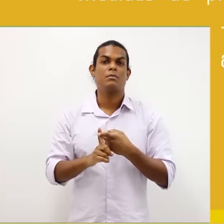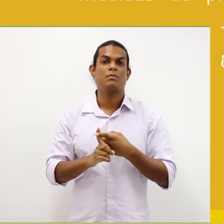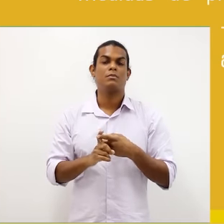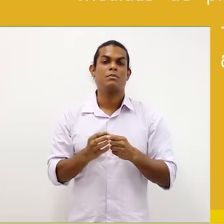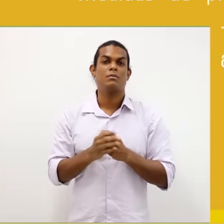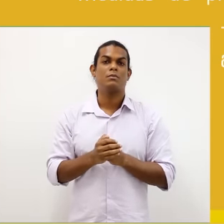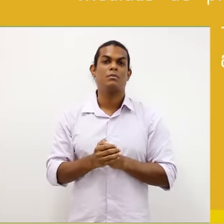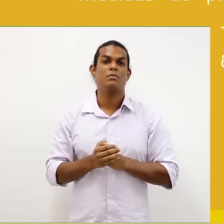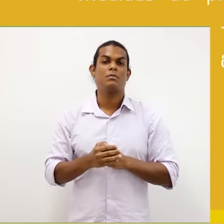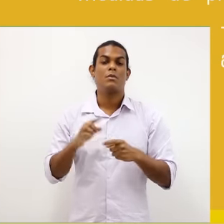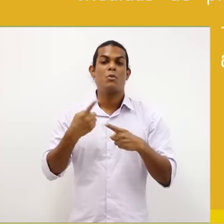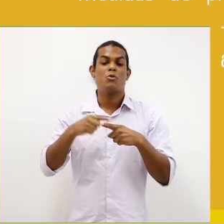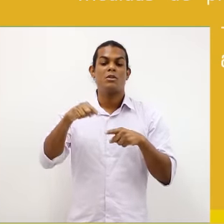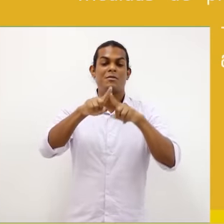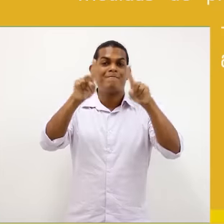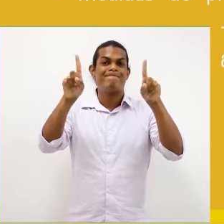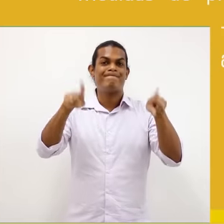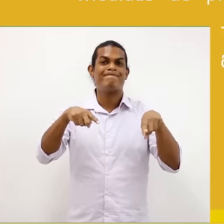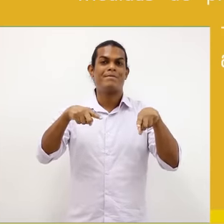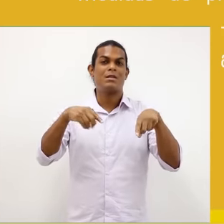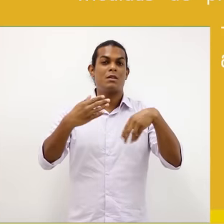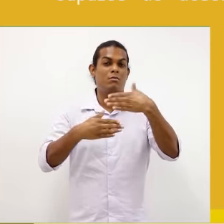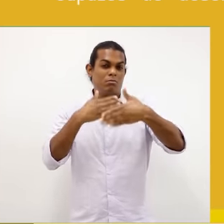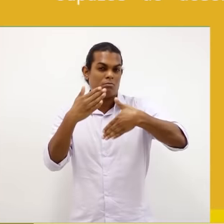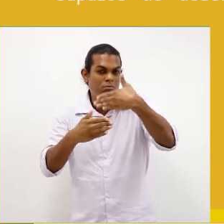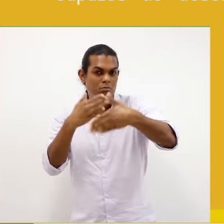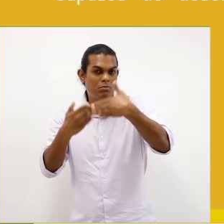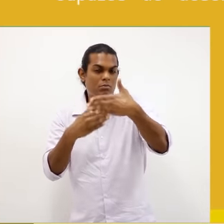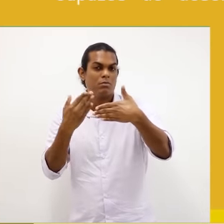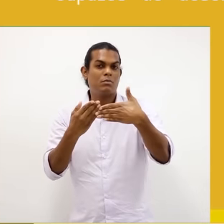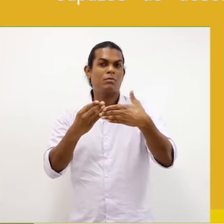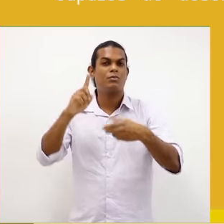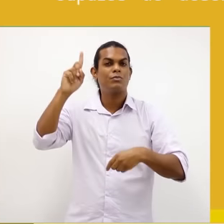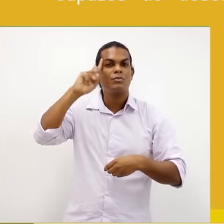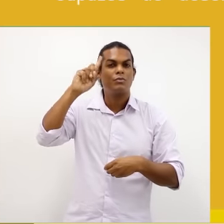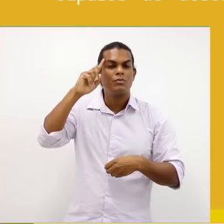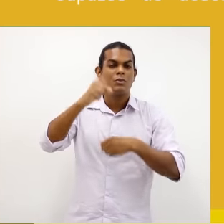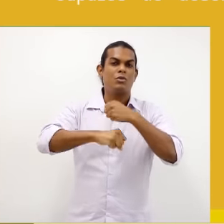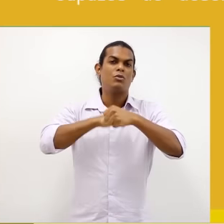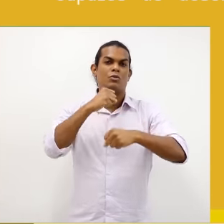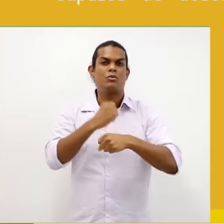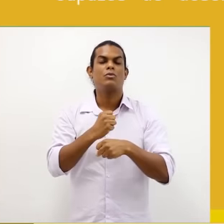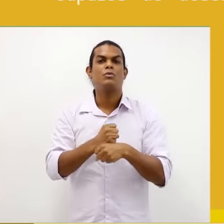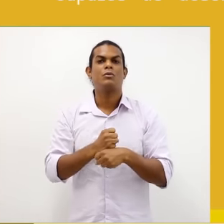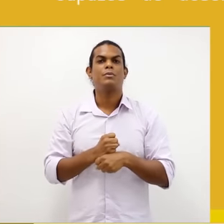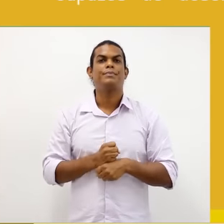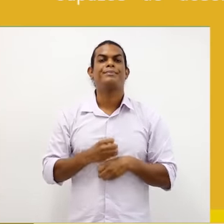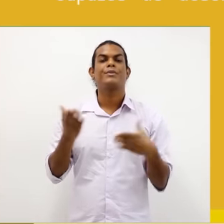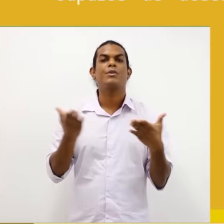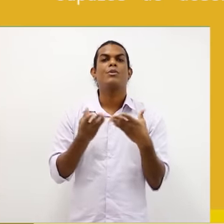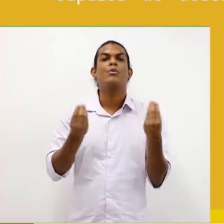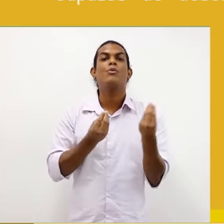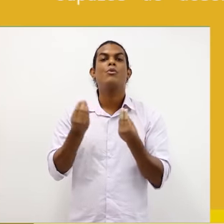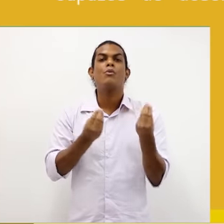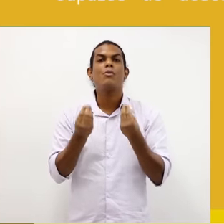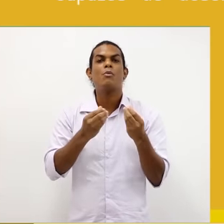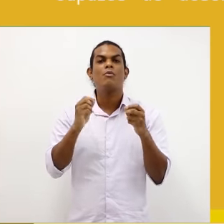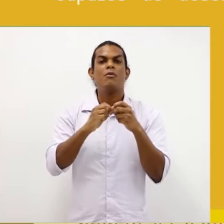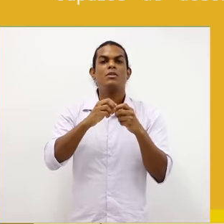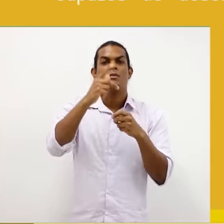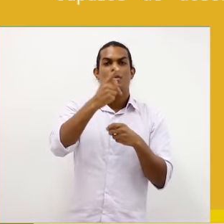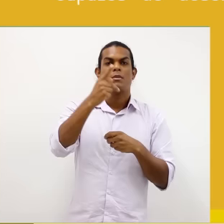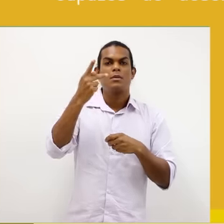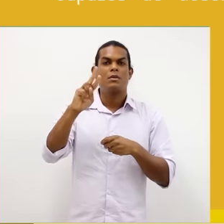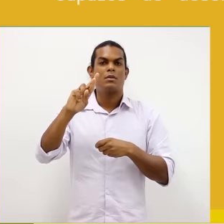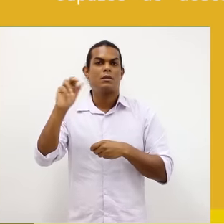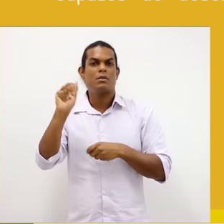renovado anualmente. Tá bom? Nós vamos agora ver a competência para elaborar o PPRA. Para elaborar o